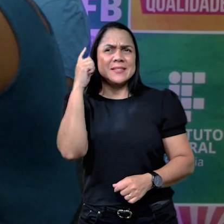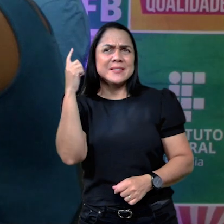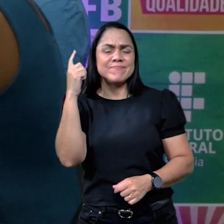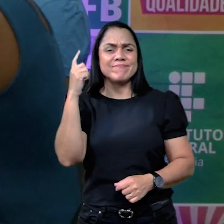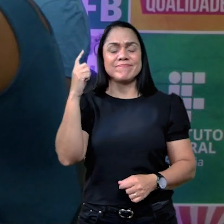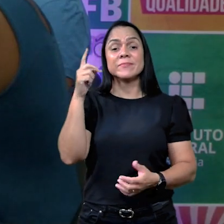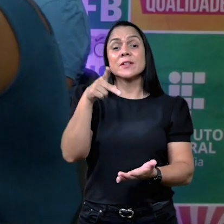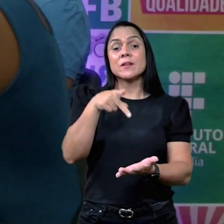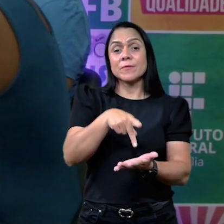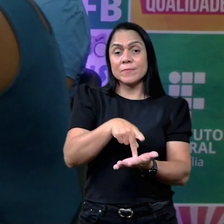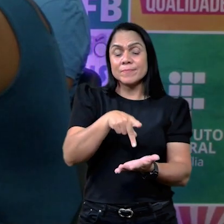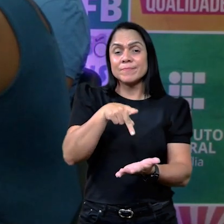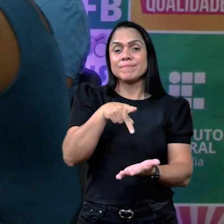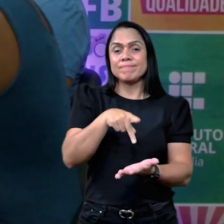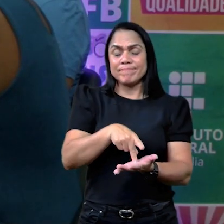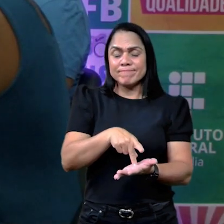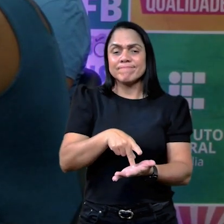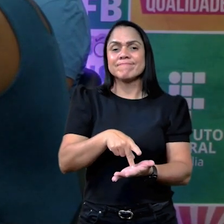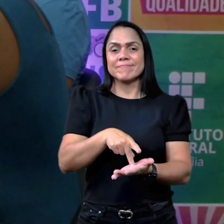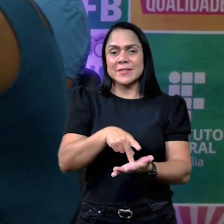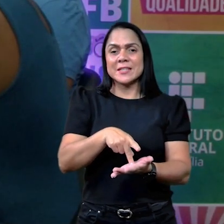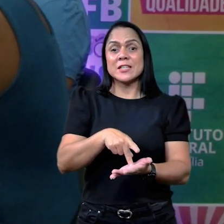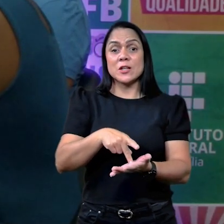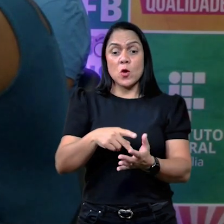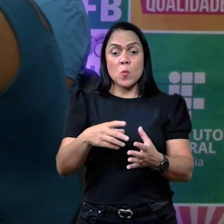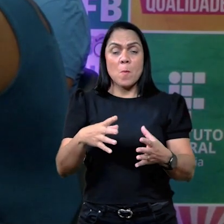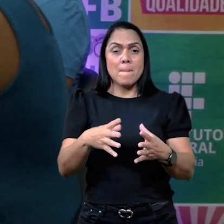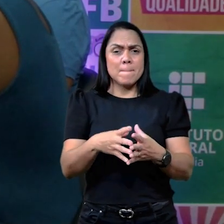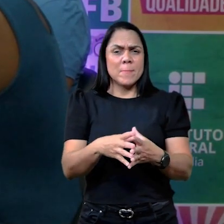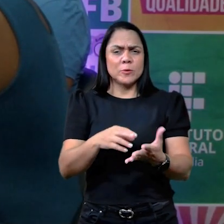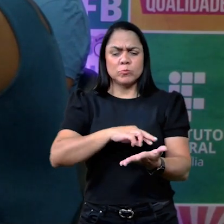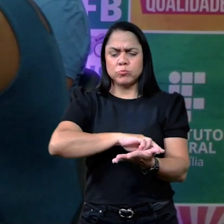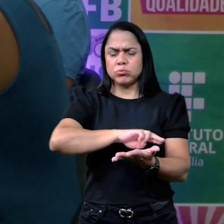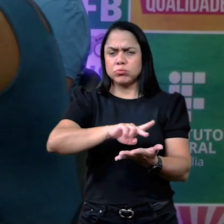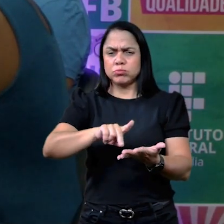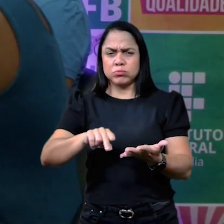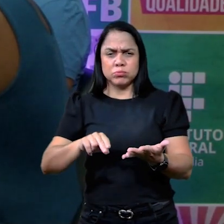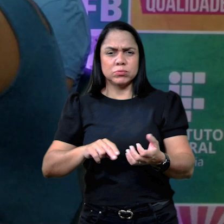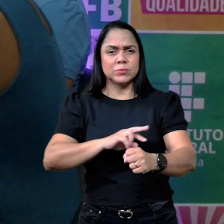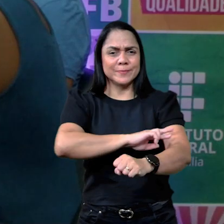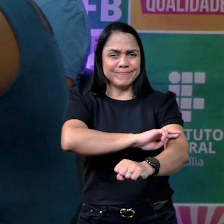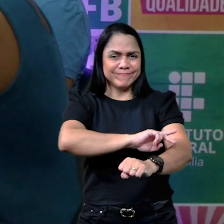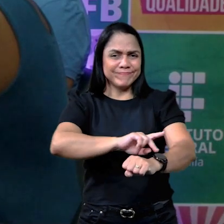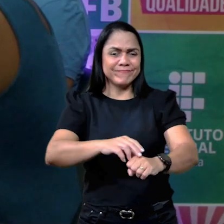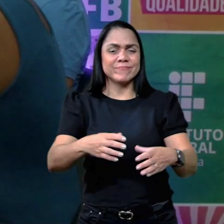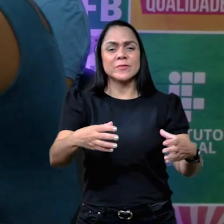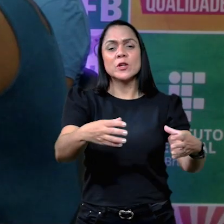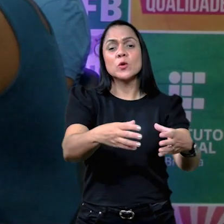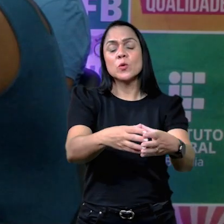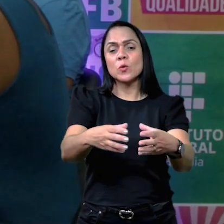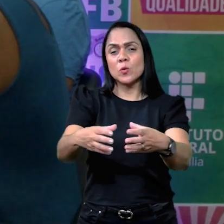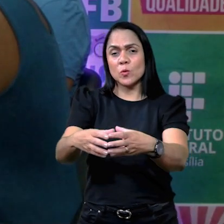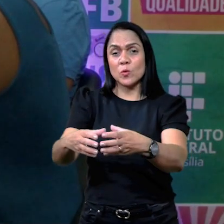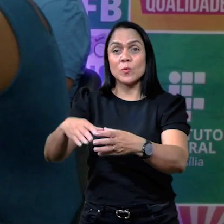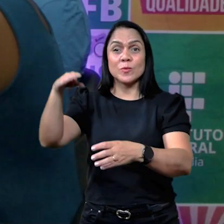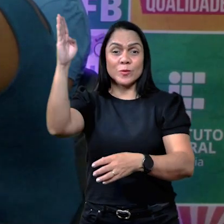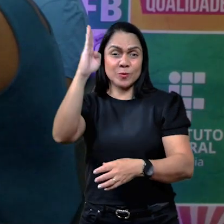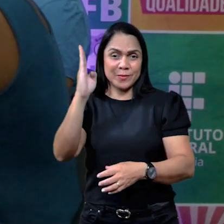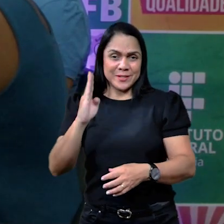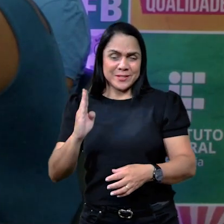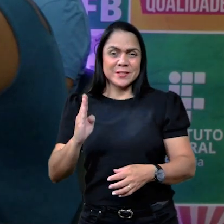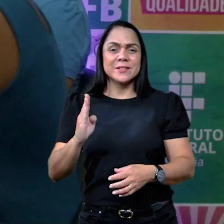na realidade. Na verdade, essa é a realidade de muitos grupos étnicos raciais hoje no Brasil